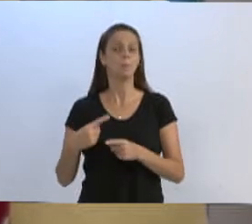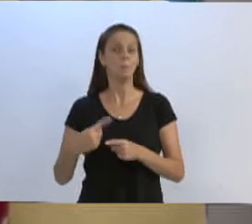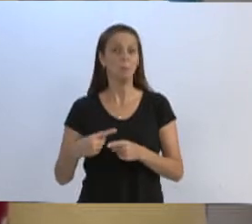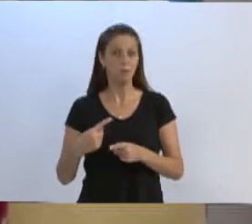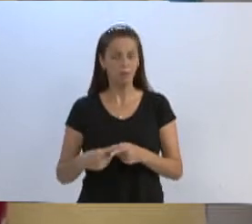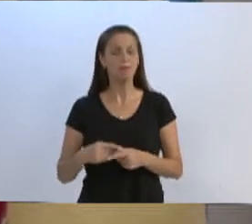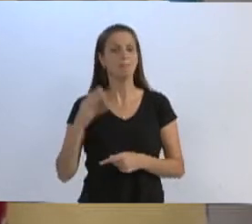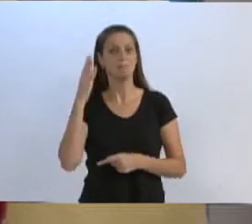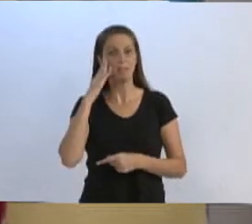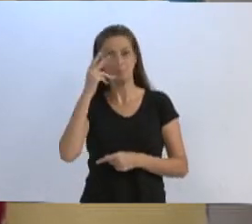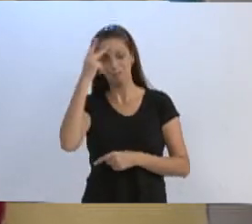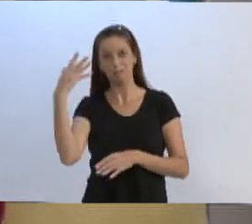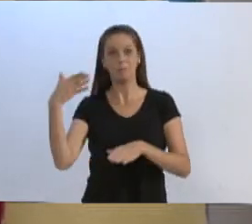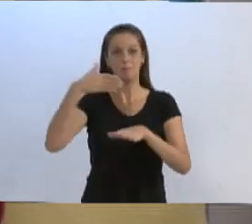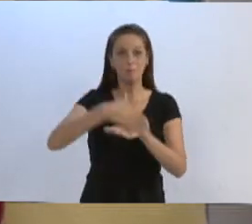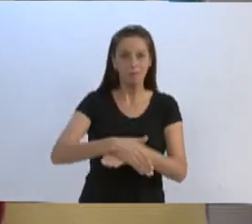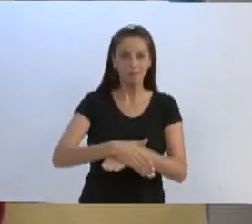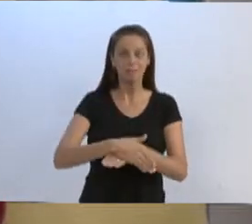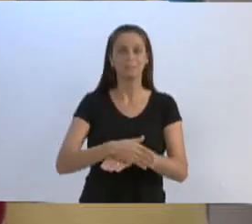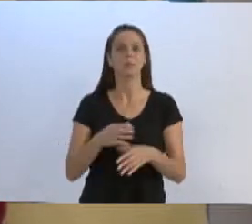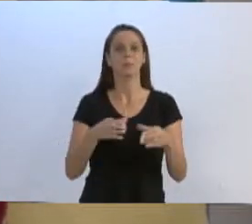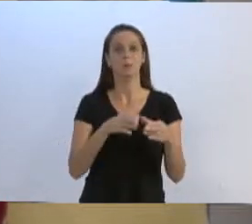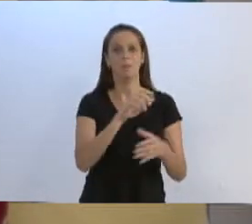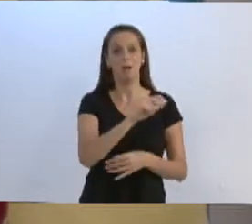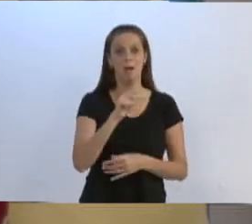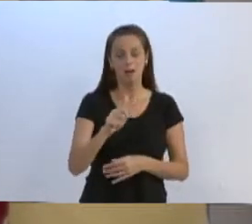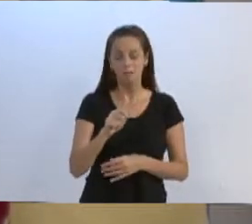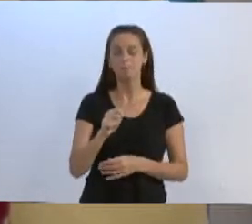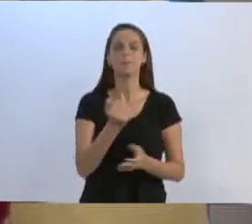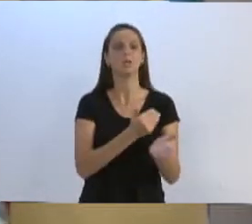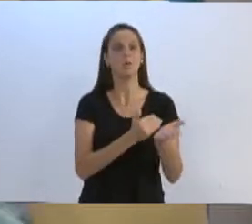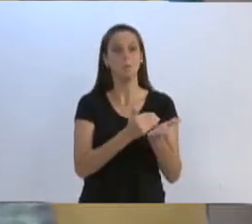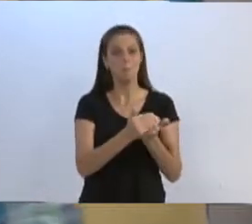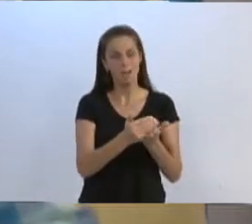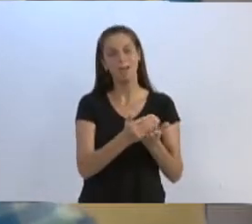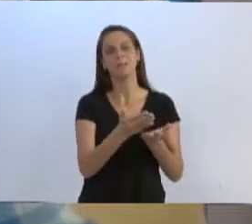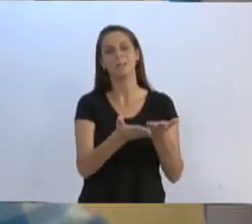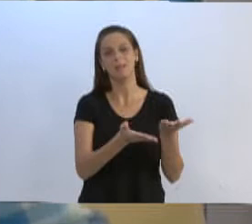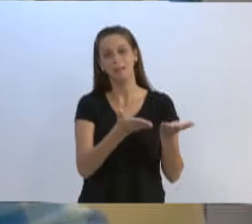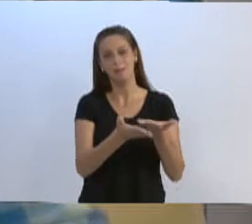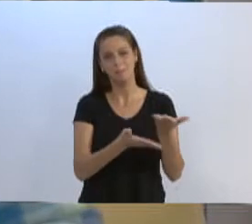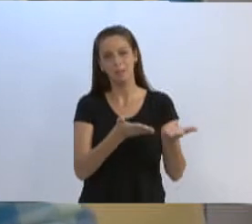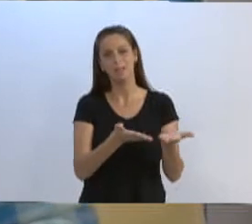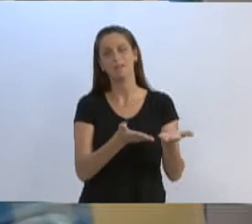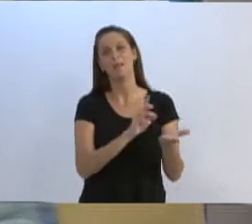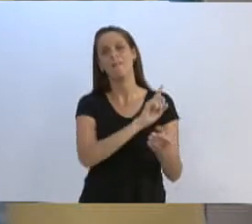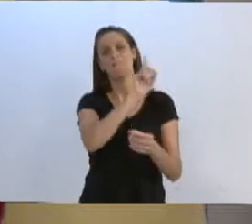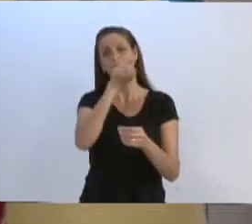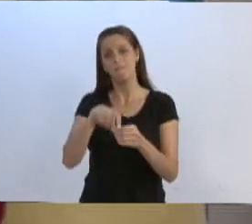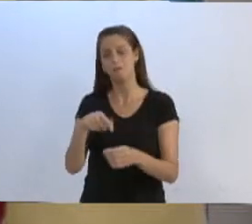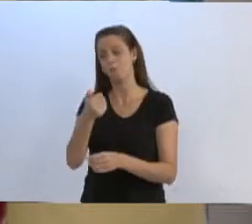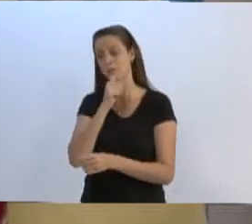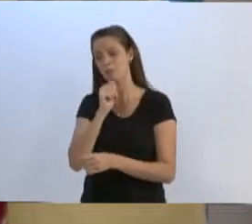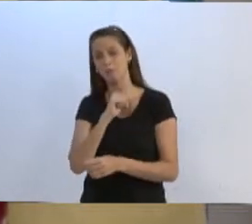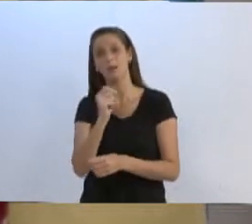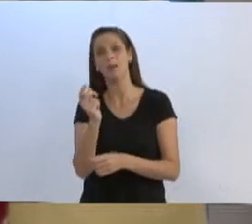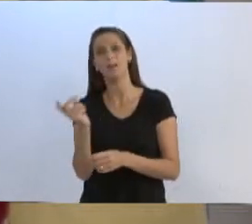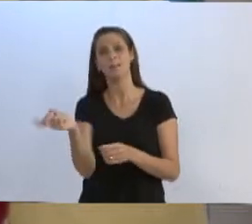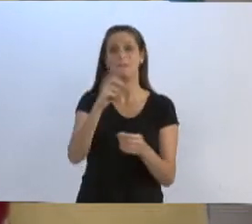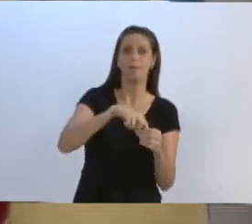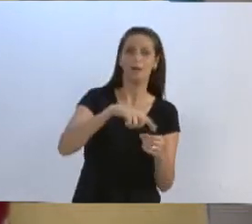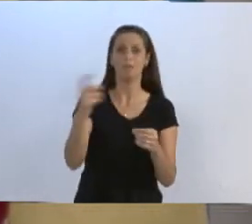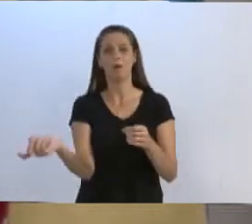lá, entram no período de sobriedade, vão para a rua, bebe de novo e volta. Então, vai e volta. E ela fez a